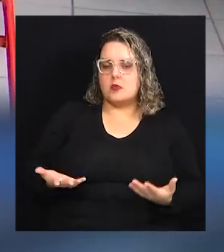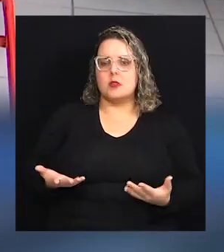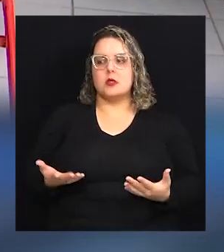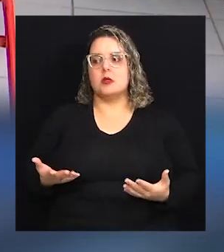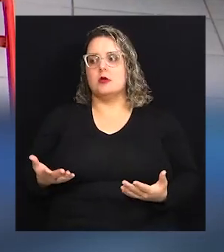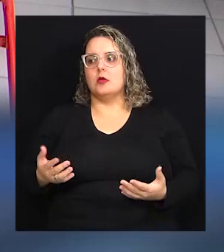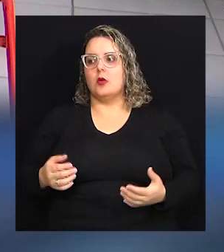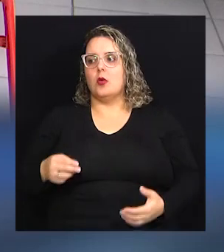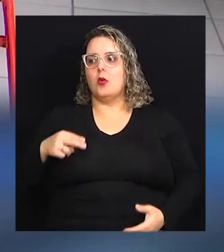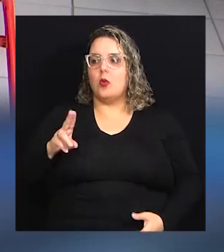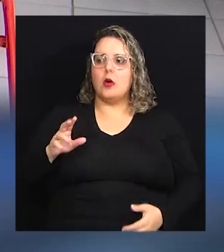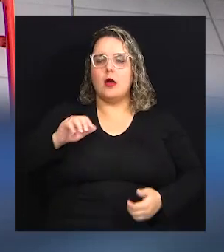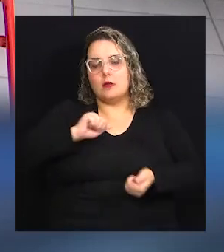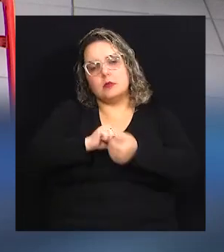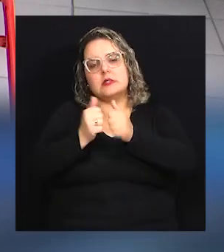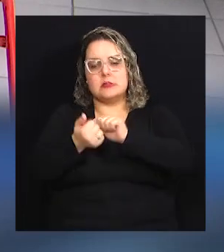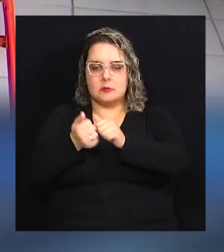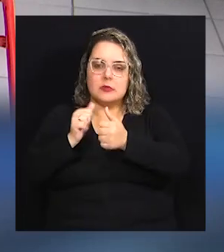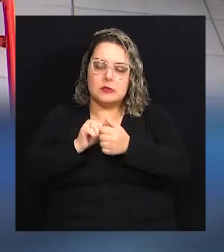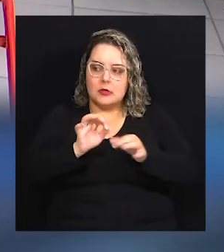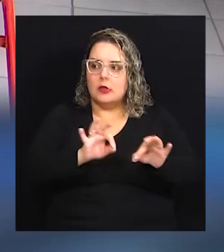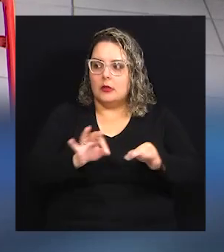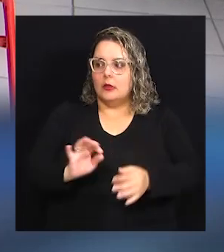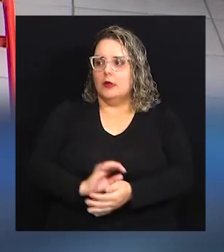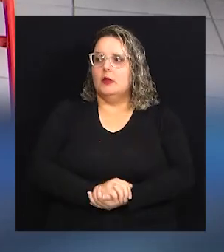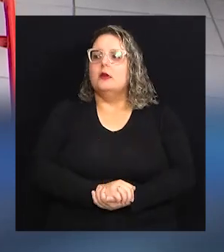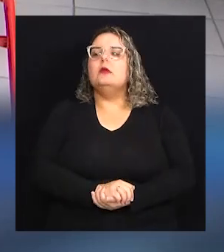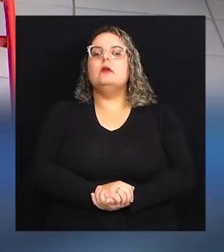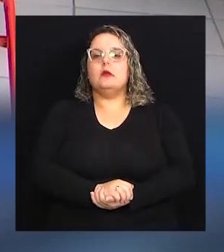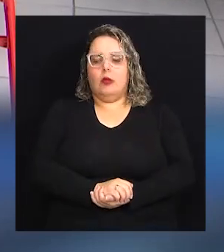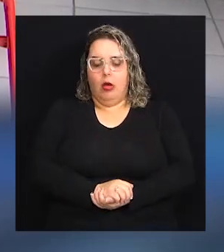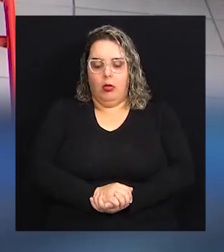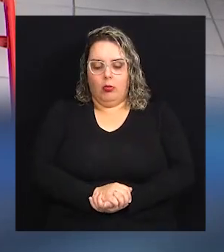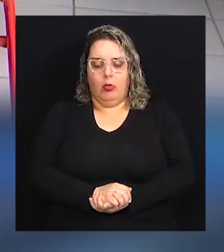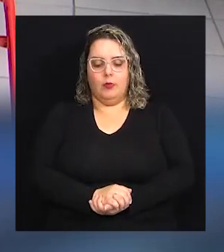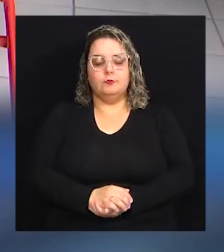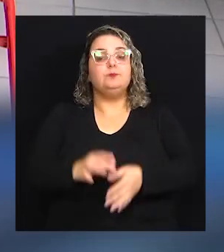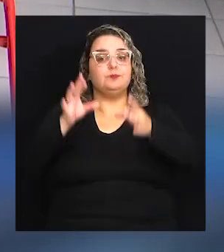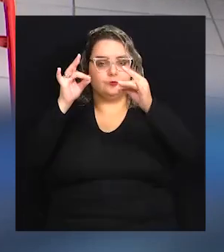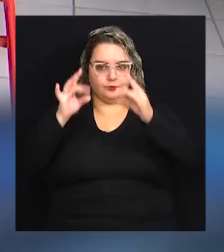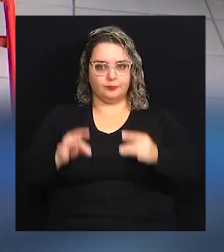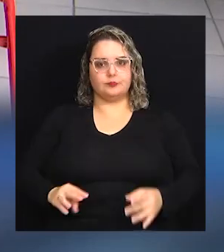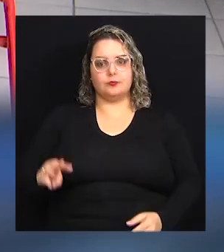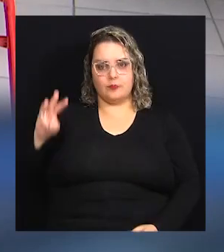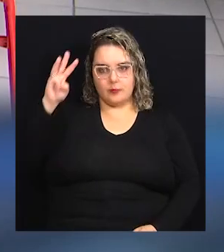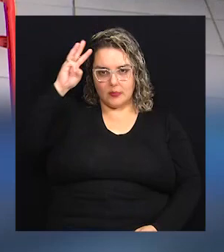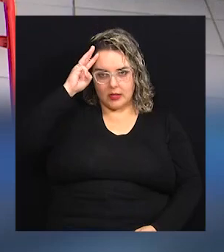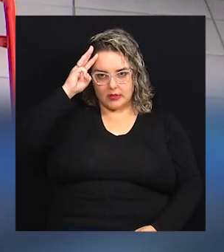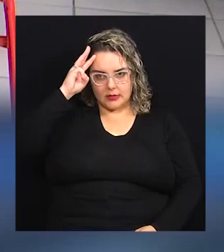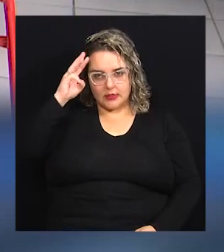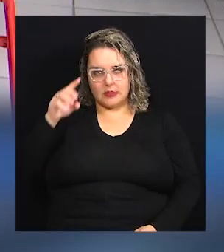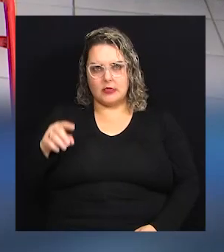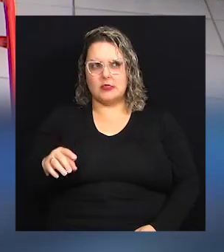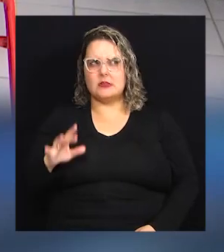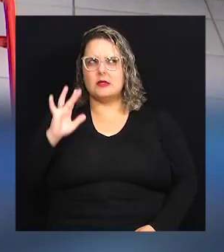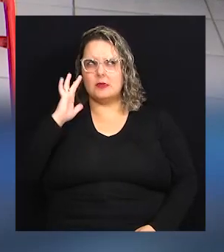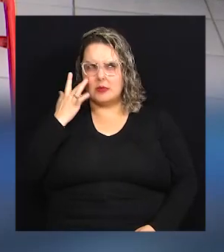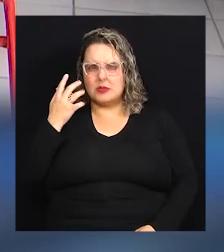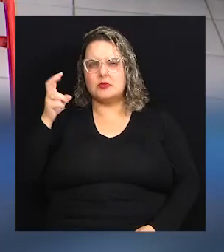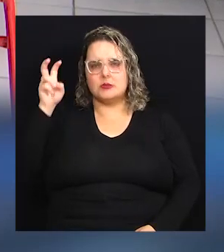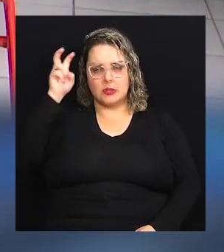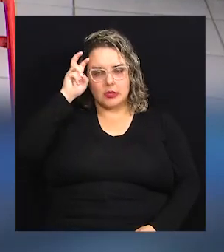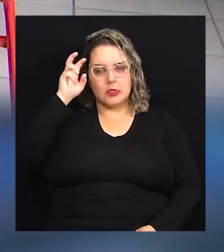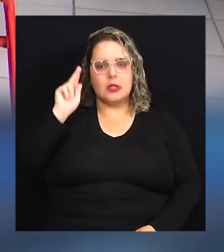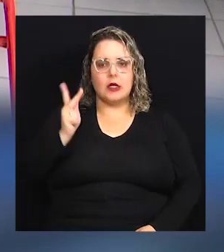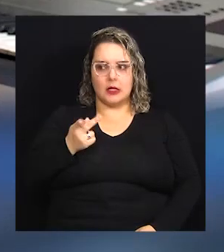a musicalização, ou é mais flexível a grade? Como é que funciona? Sim, são definidos. A gente tem de terça e quinta, se eu